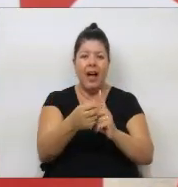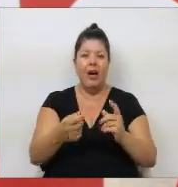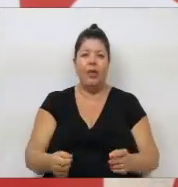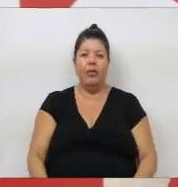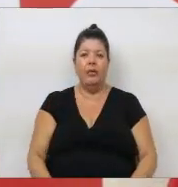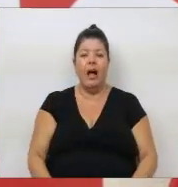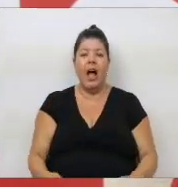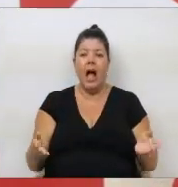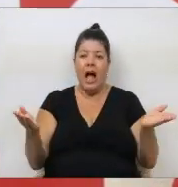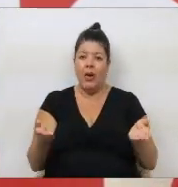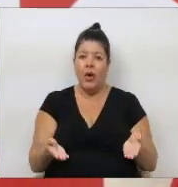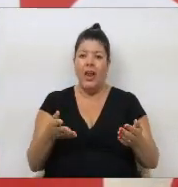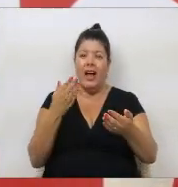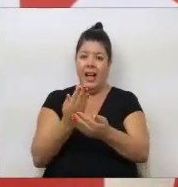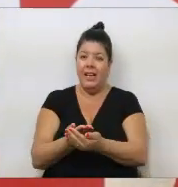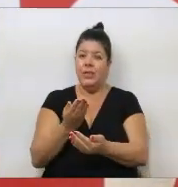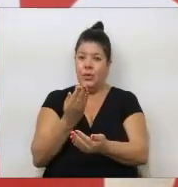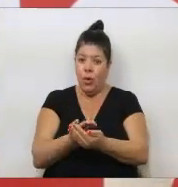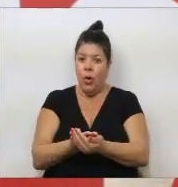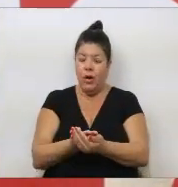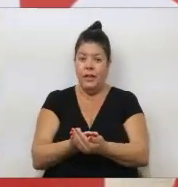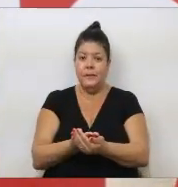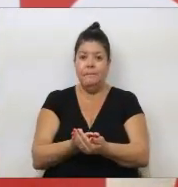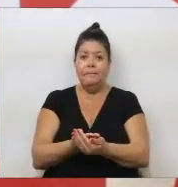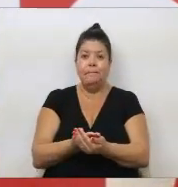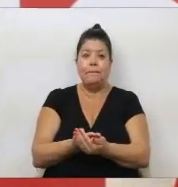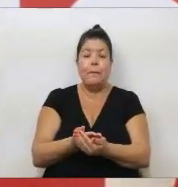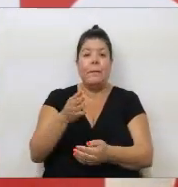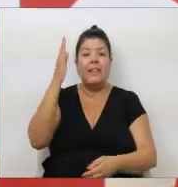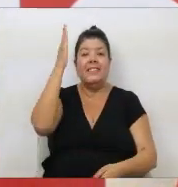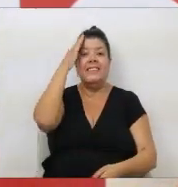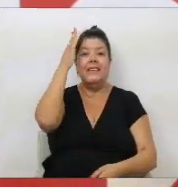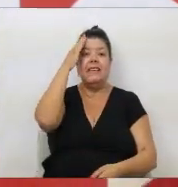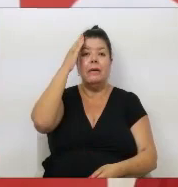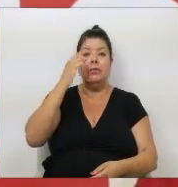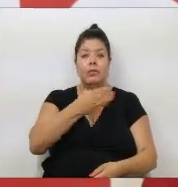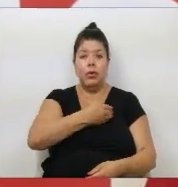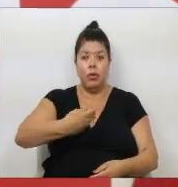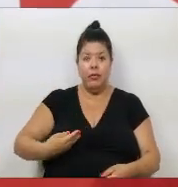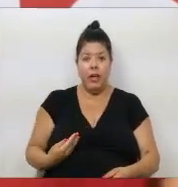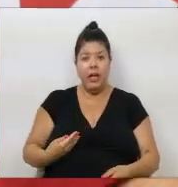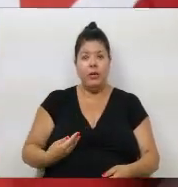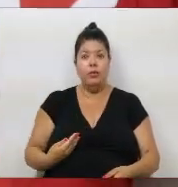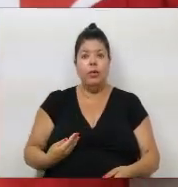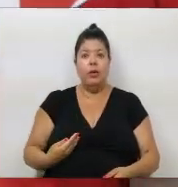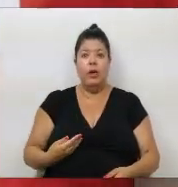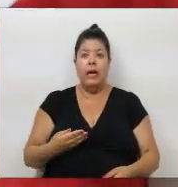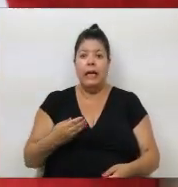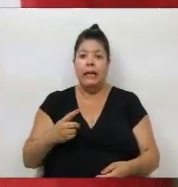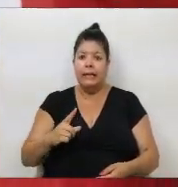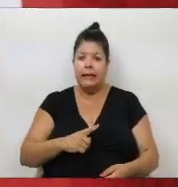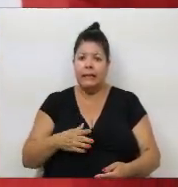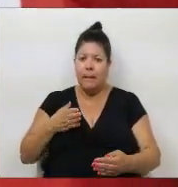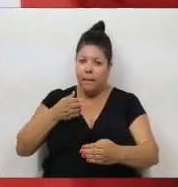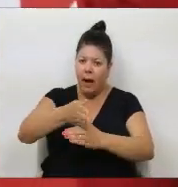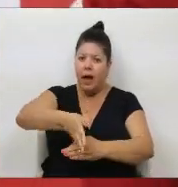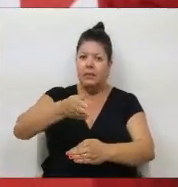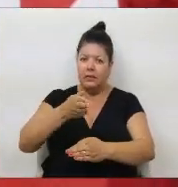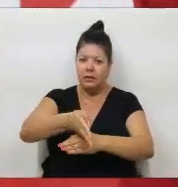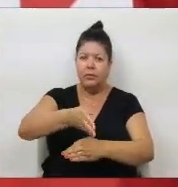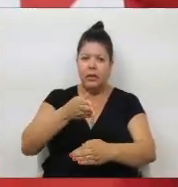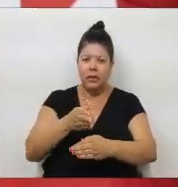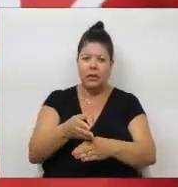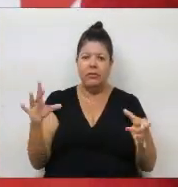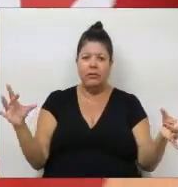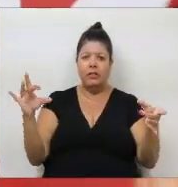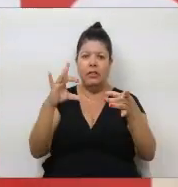a escola como um todo, no nosso entendimento e com a visão que nós temos, que o governo tem que ser participativo, integrado com a